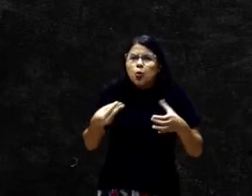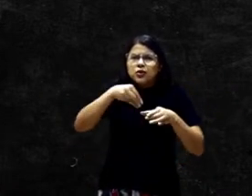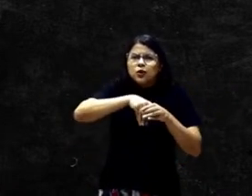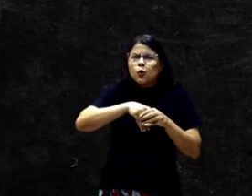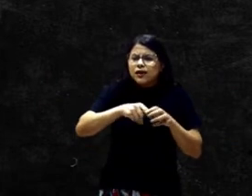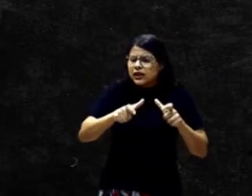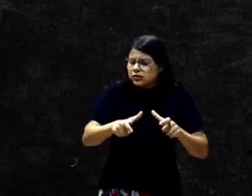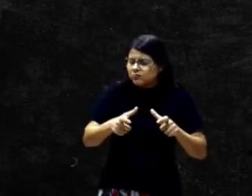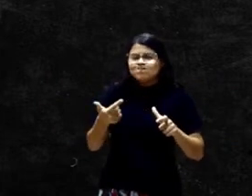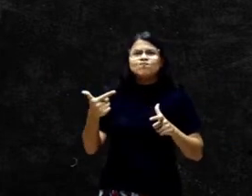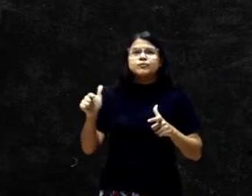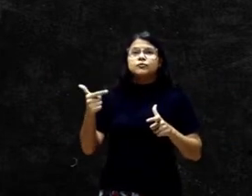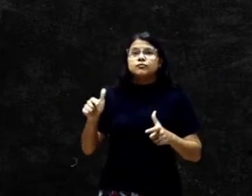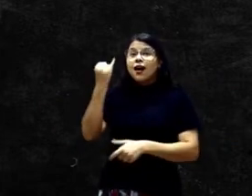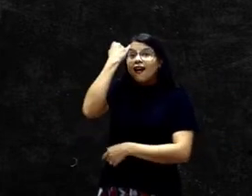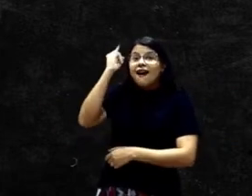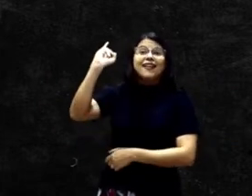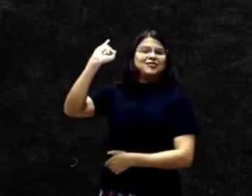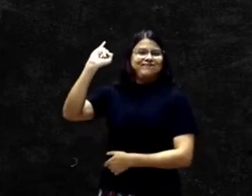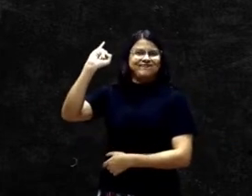que disse: já sei.